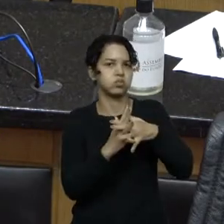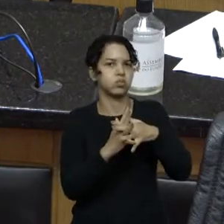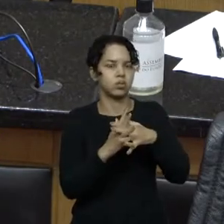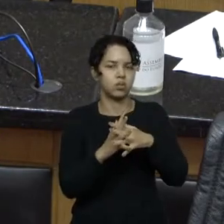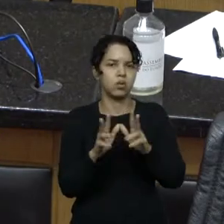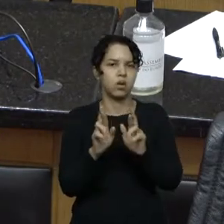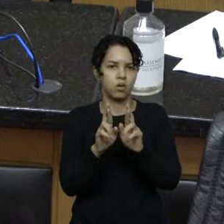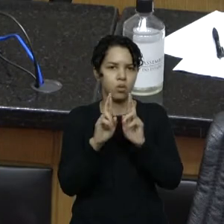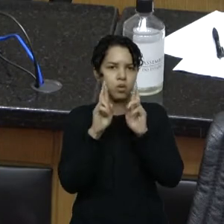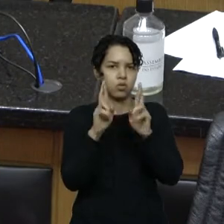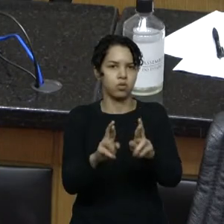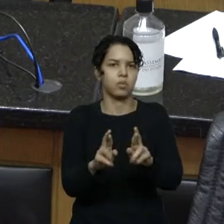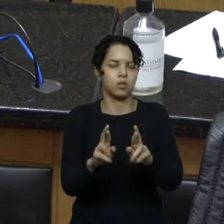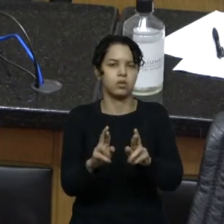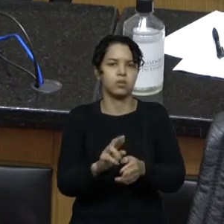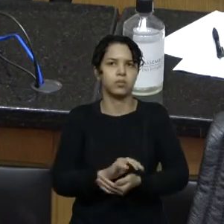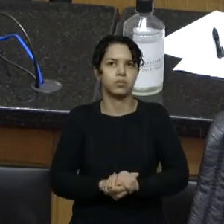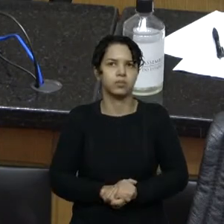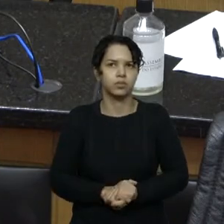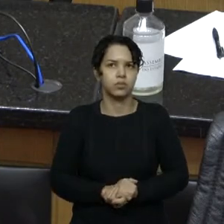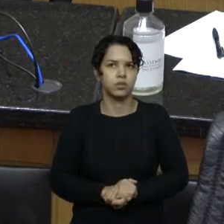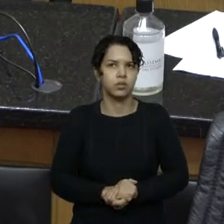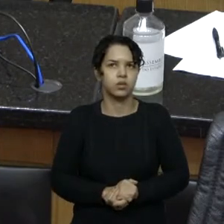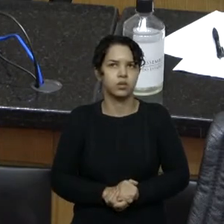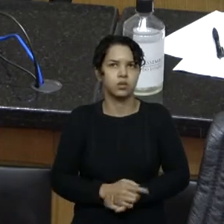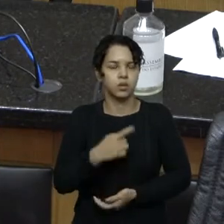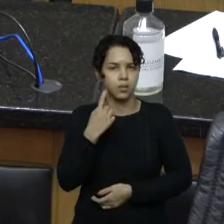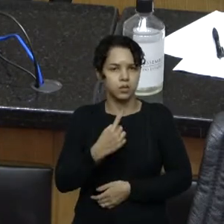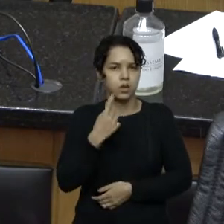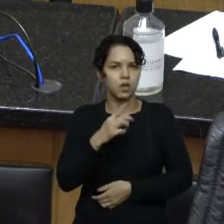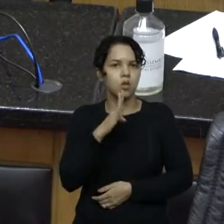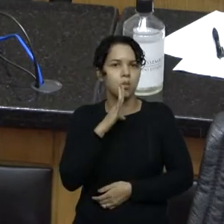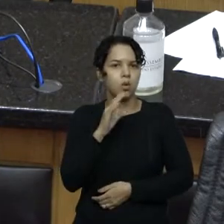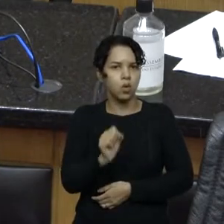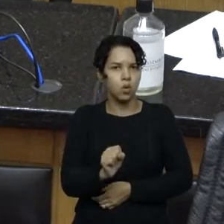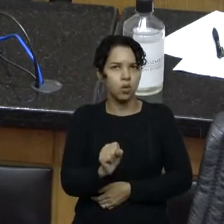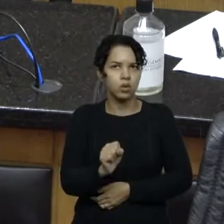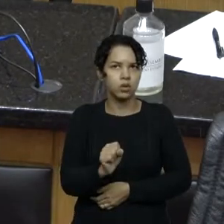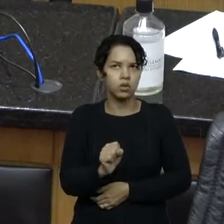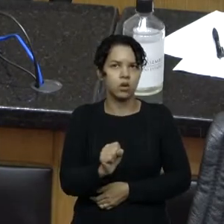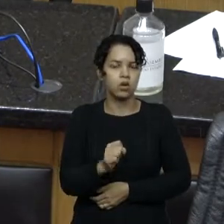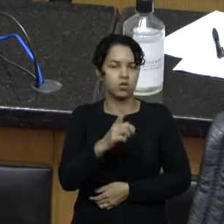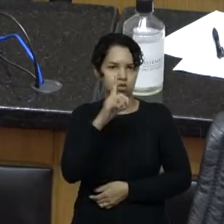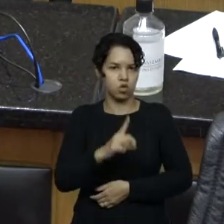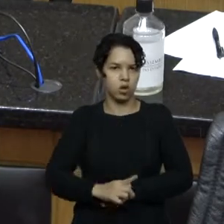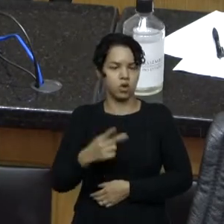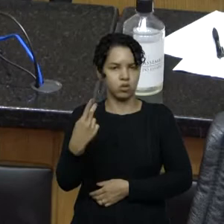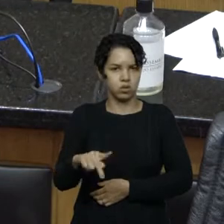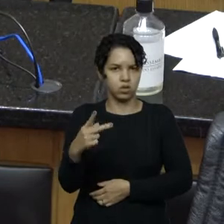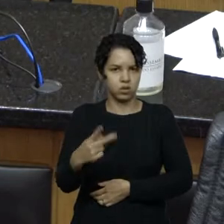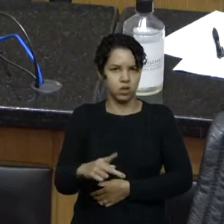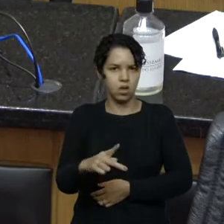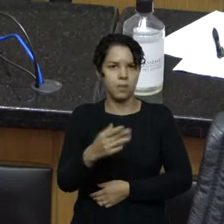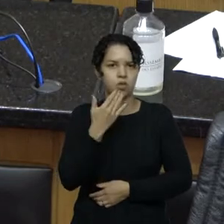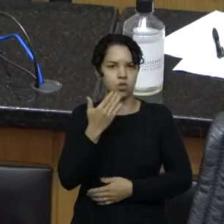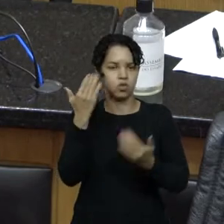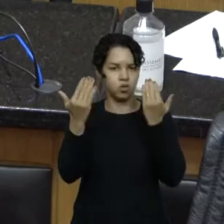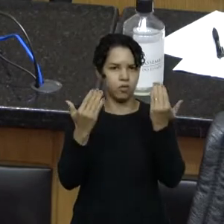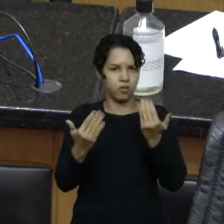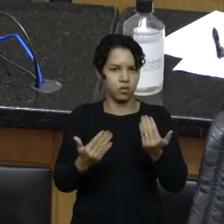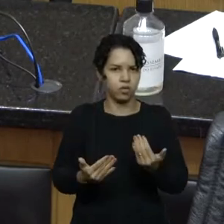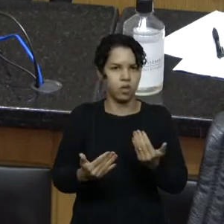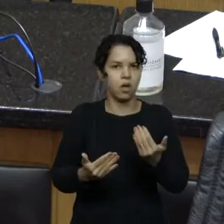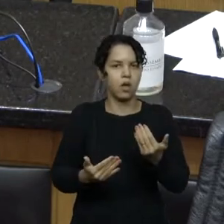respeito quando o deputado Bruno Souza tem um direito suprimido o direito de pedido de vista e